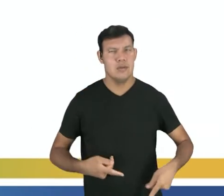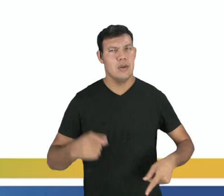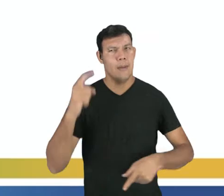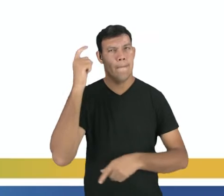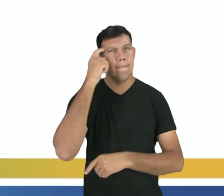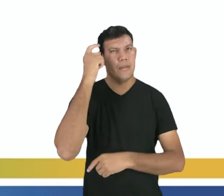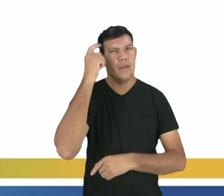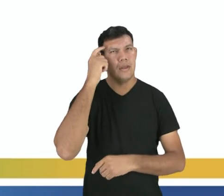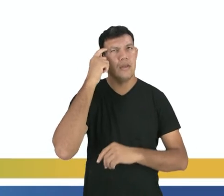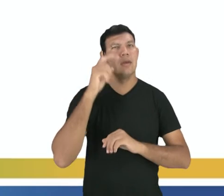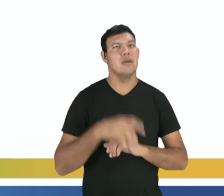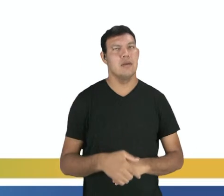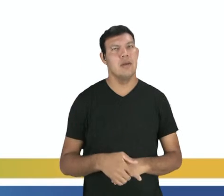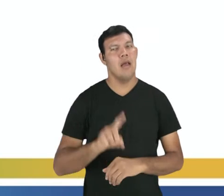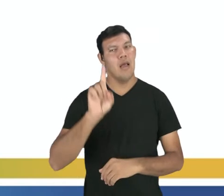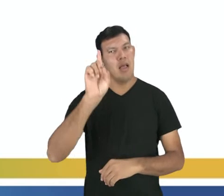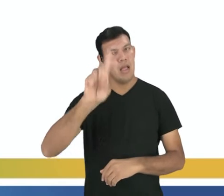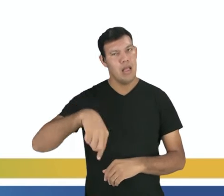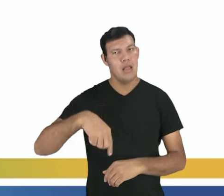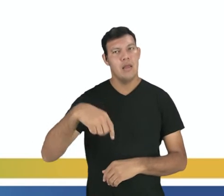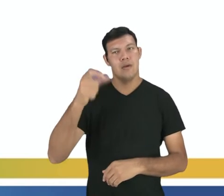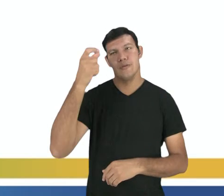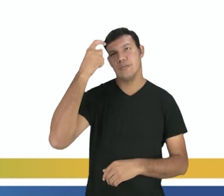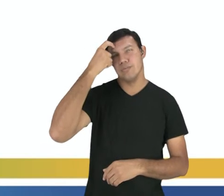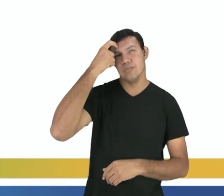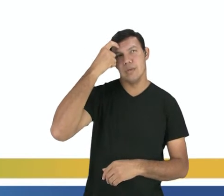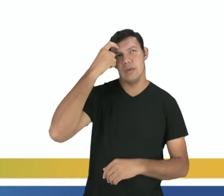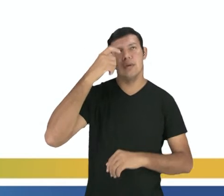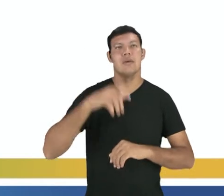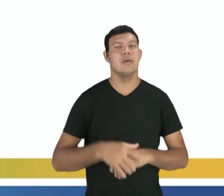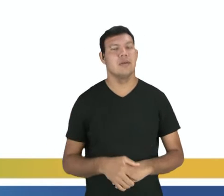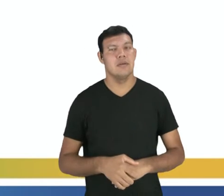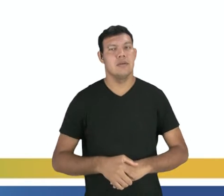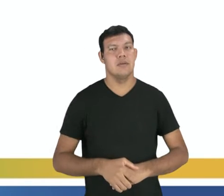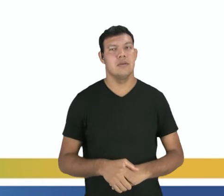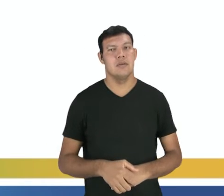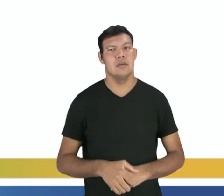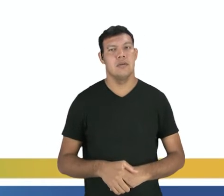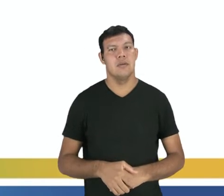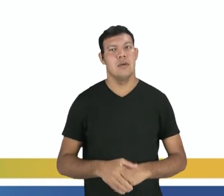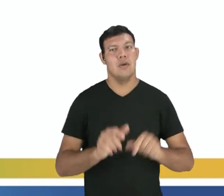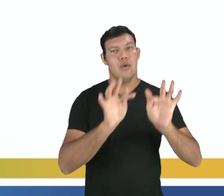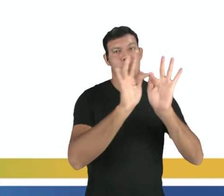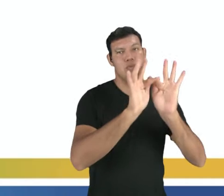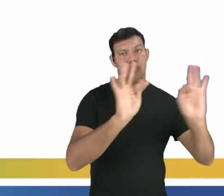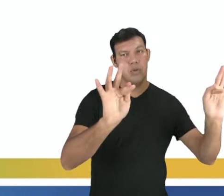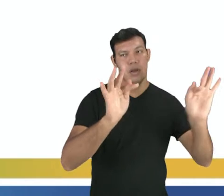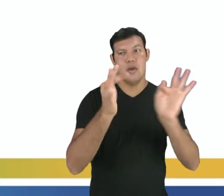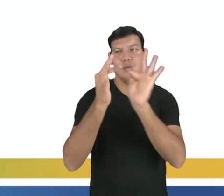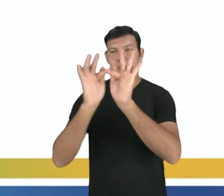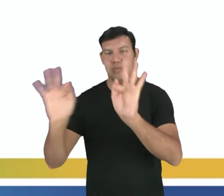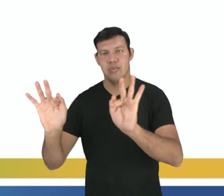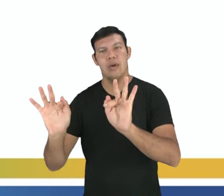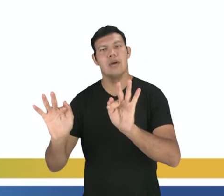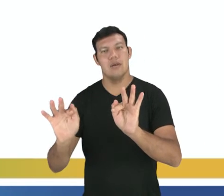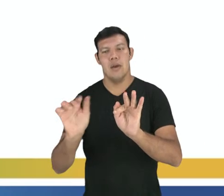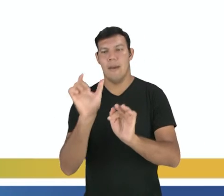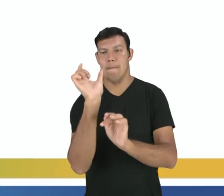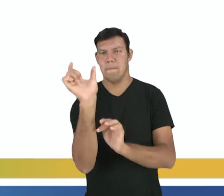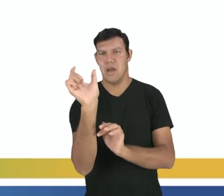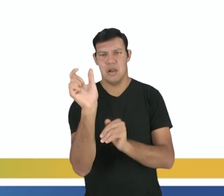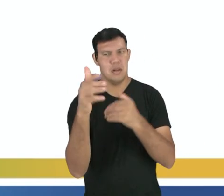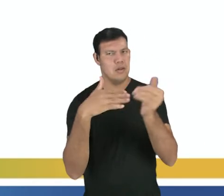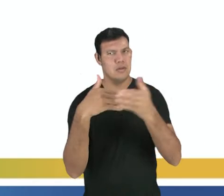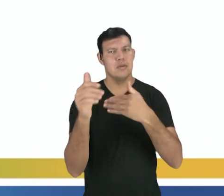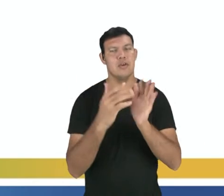racional. Orações subordinadas adjetivas e explicativas. Aquelas orações que são subordinadas a outro elemento